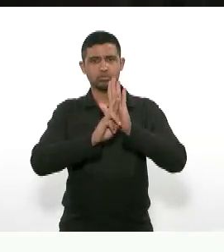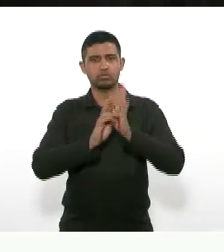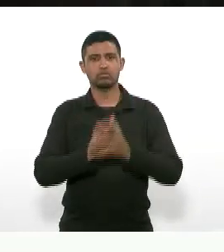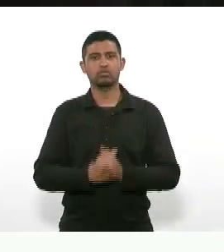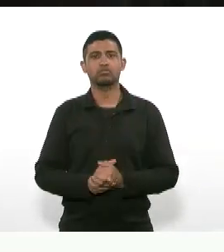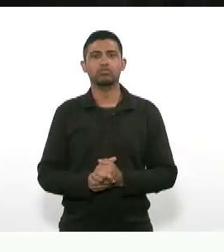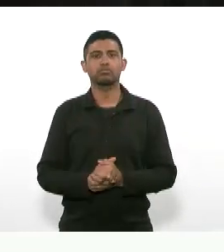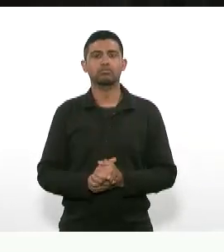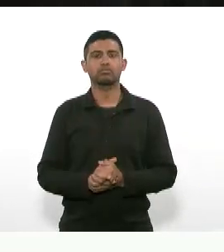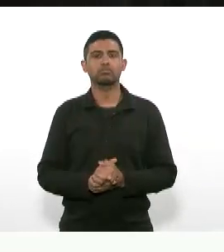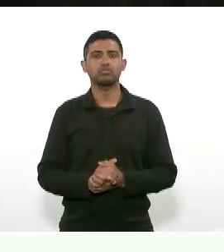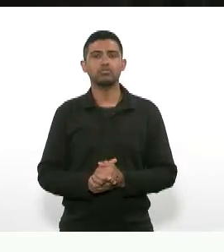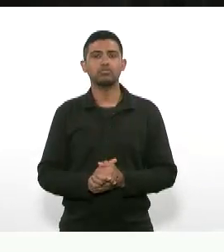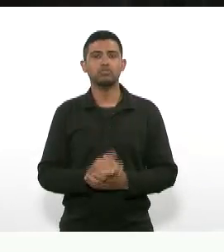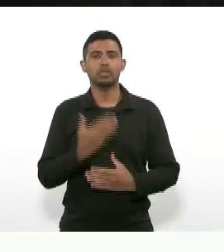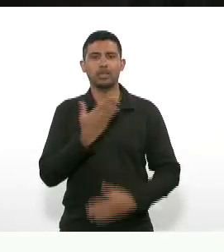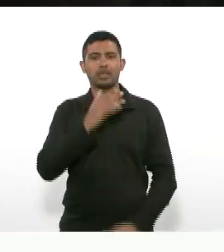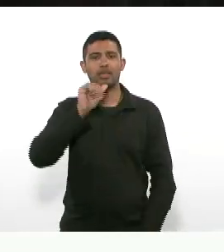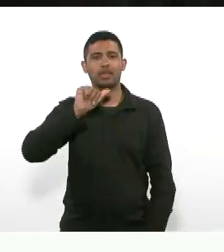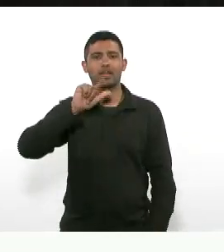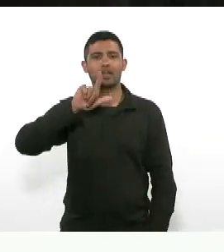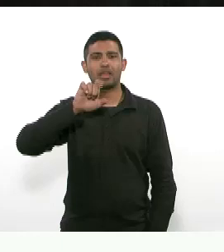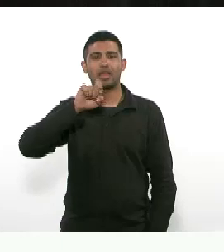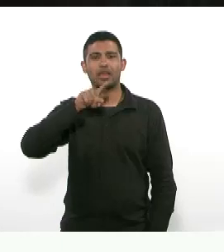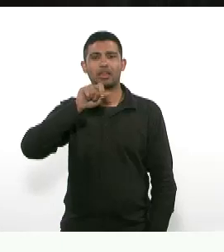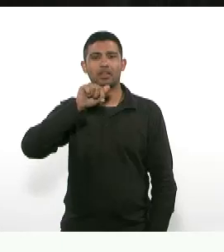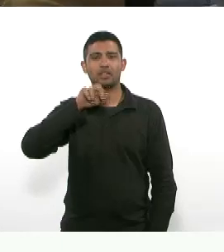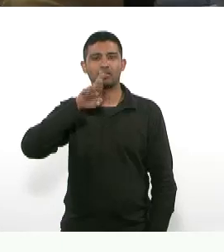na figura do doutor Alexandre Tresse.